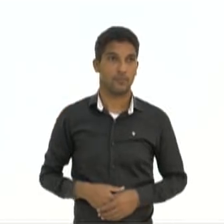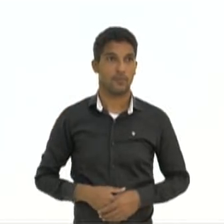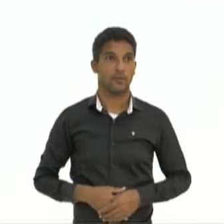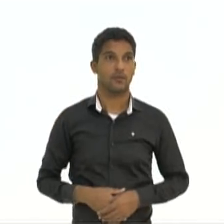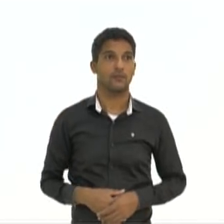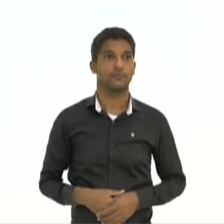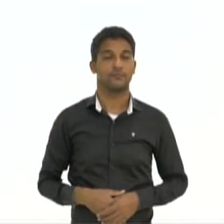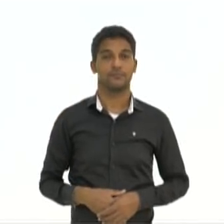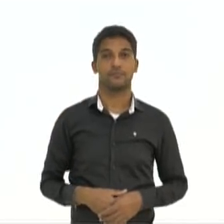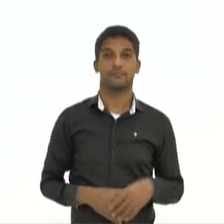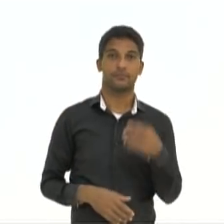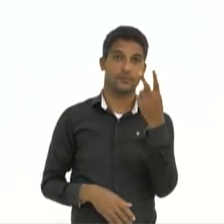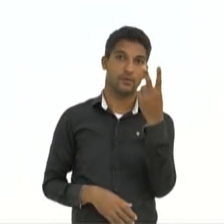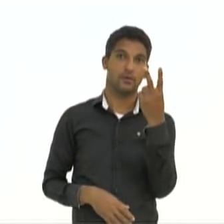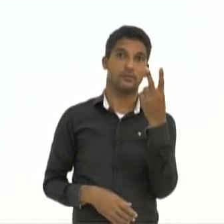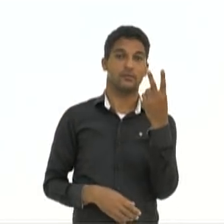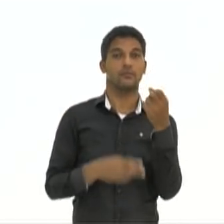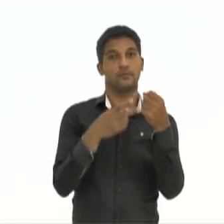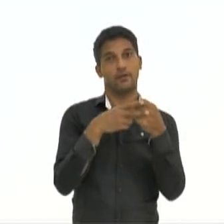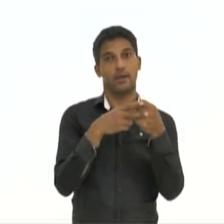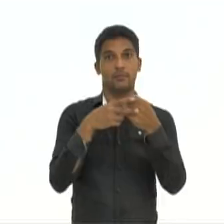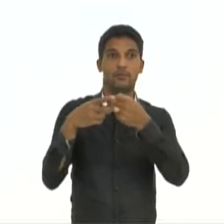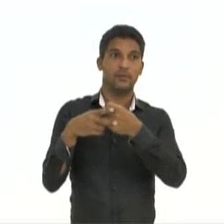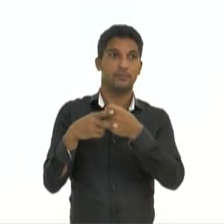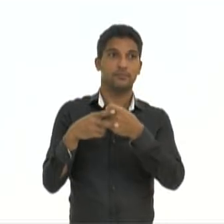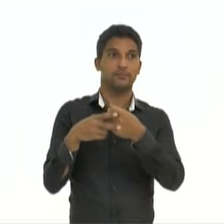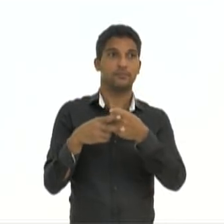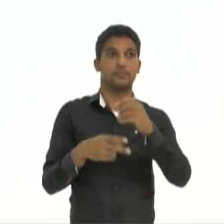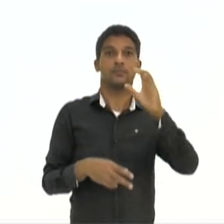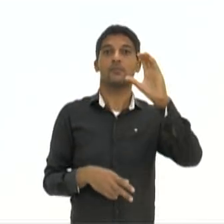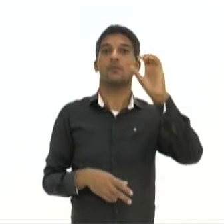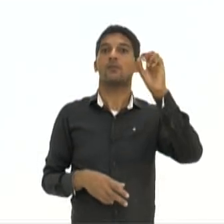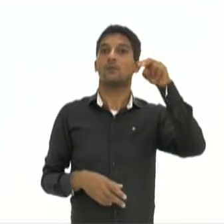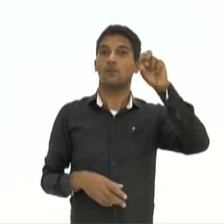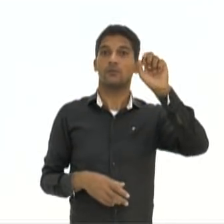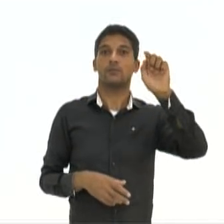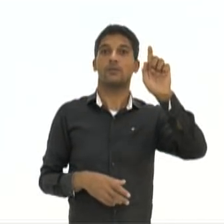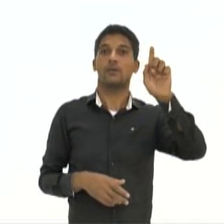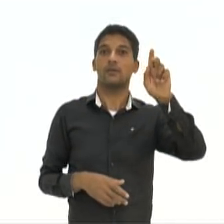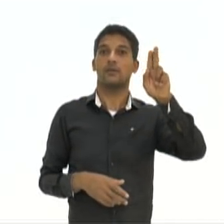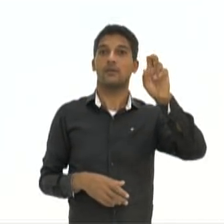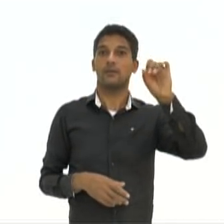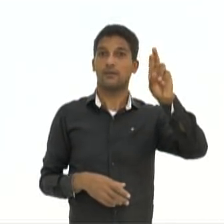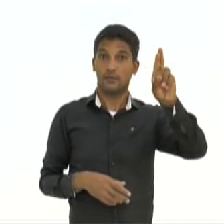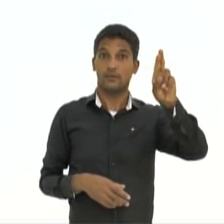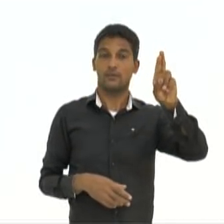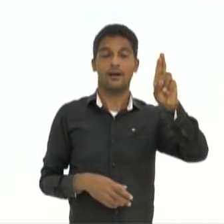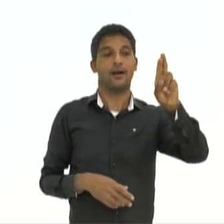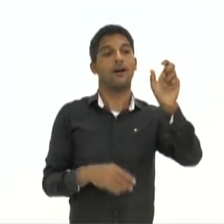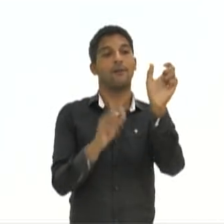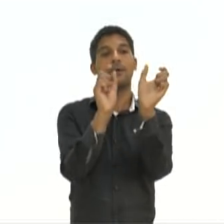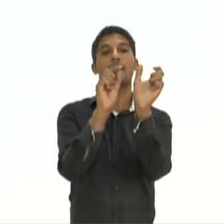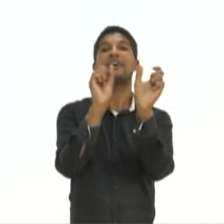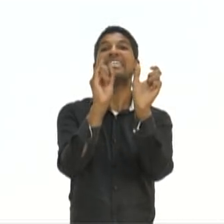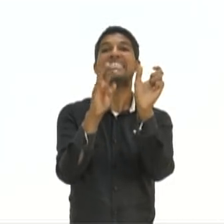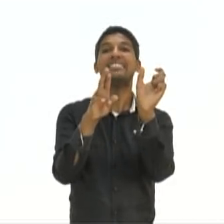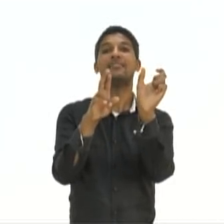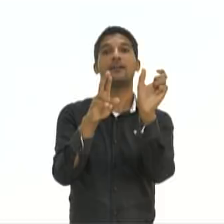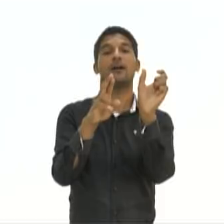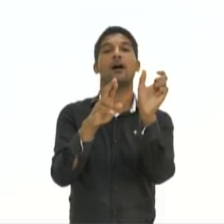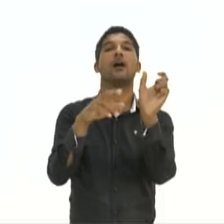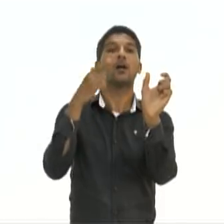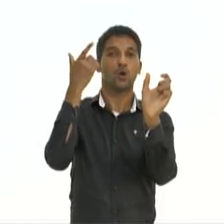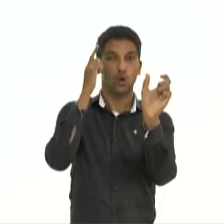que assim, conseguir, terceira conjugação, porque termina em ir. E pensar é primeira conjugação, termina em ar. Então, a gente tem